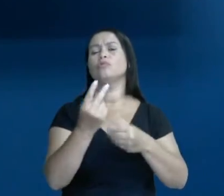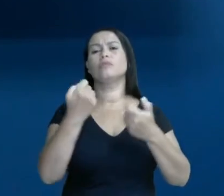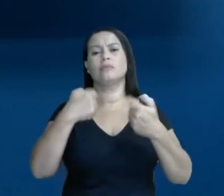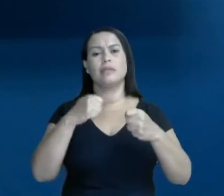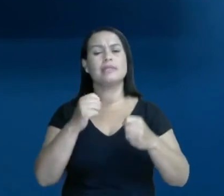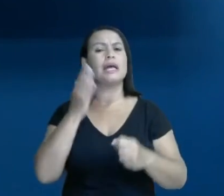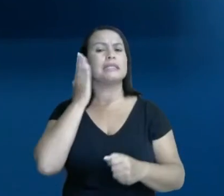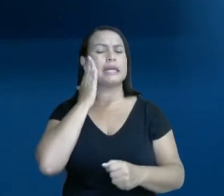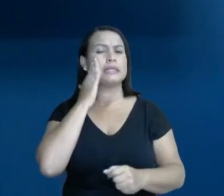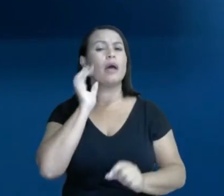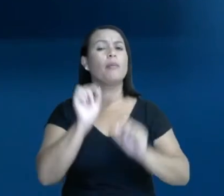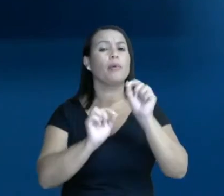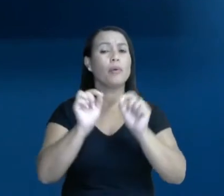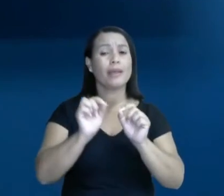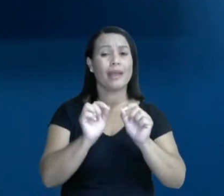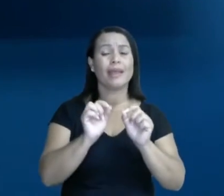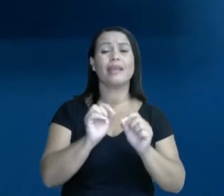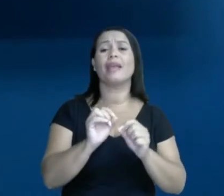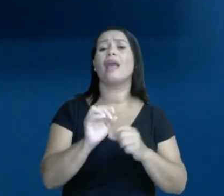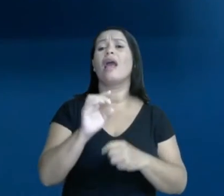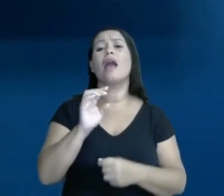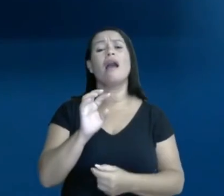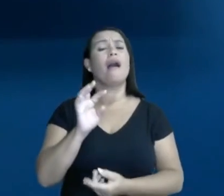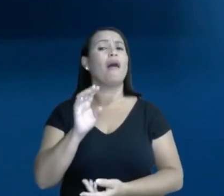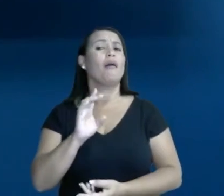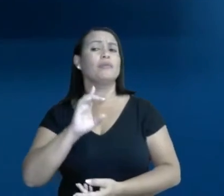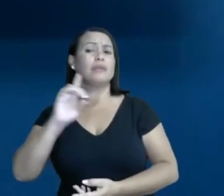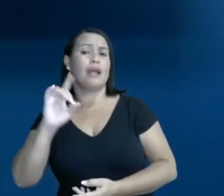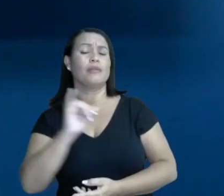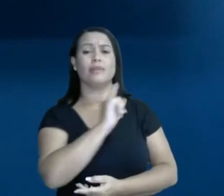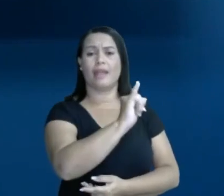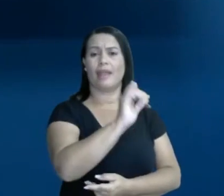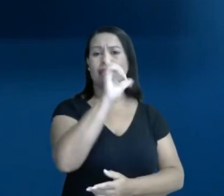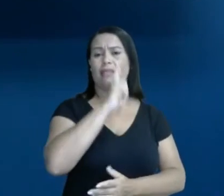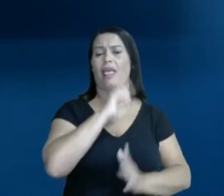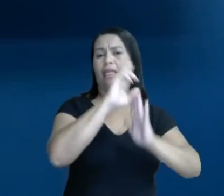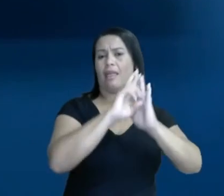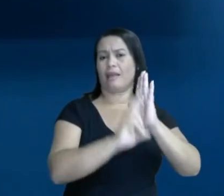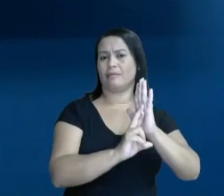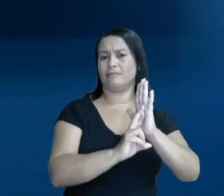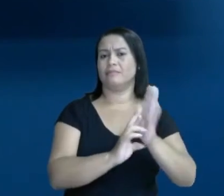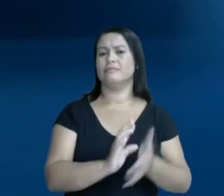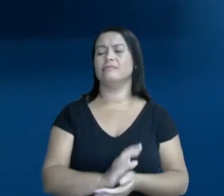essa posição de complementos direto e indireto seguem essa regrinha, certo?